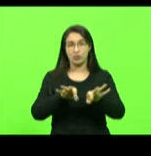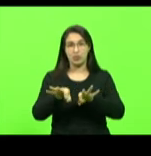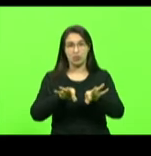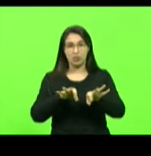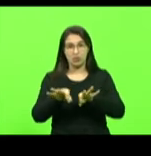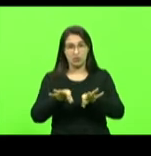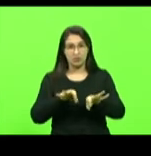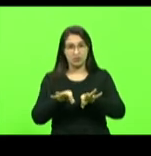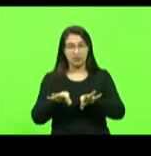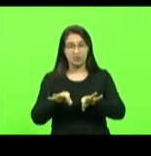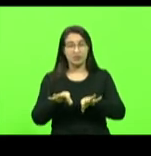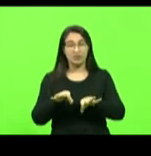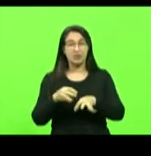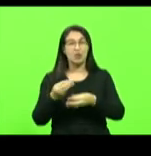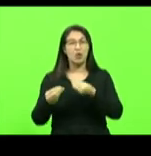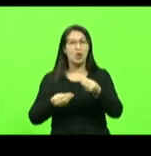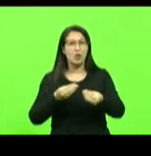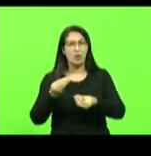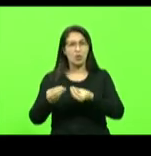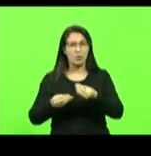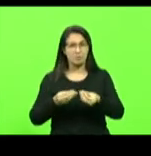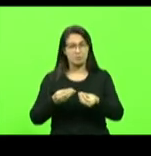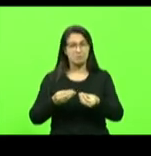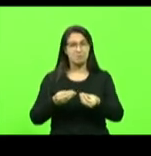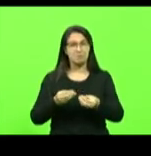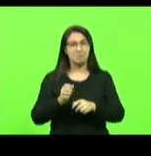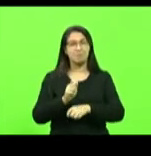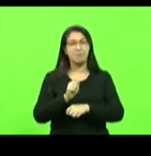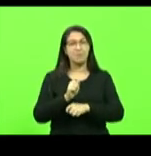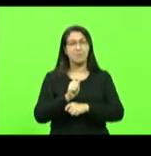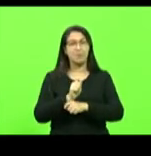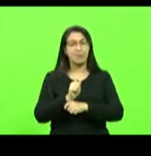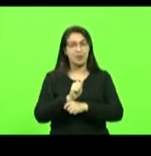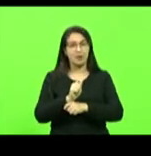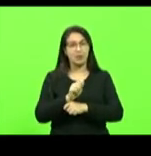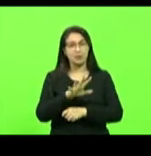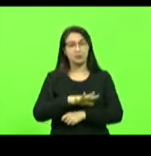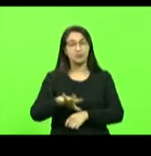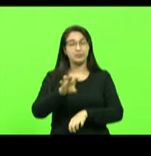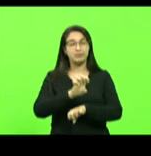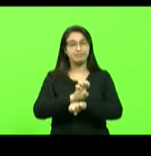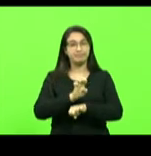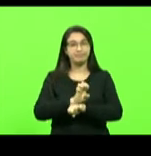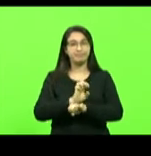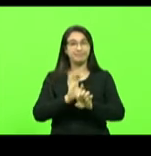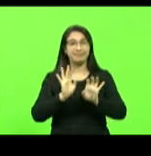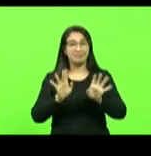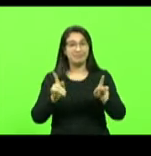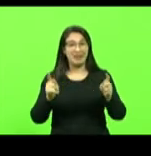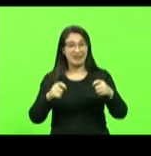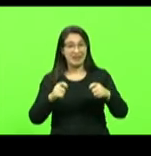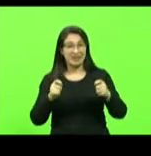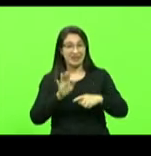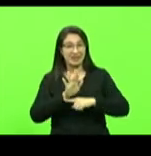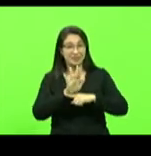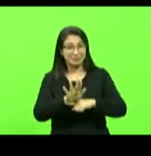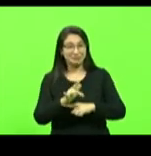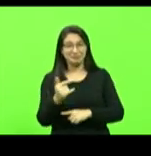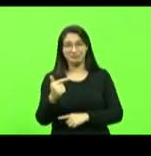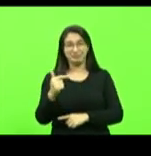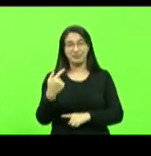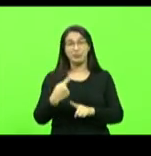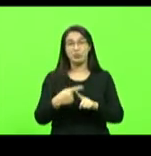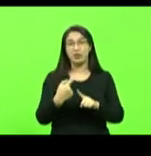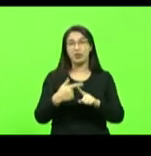associativa, têm prestado assessoria técnica, né, em âmbito estadual. Mas isso não é suficiente, pois existem problemas que são de